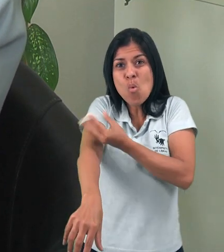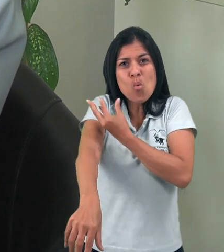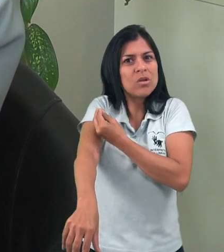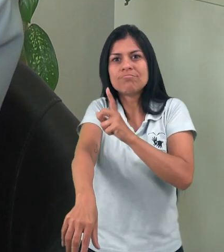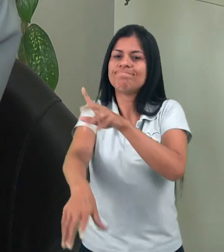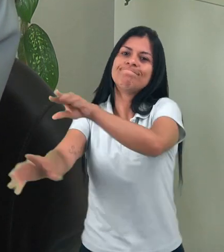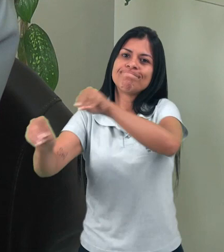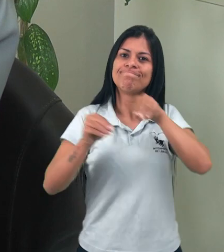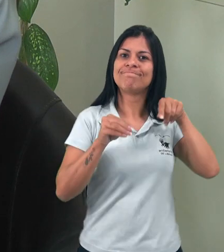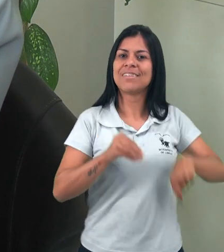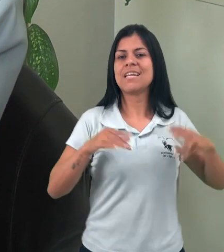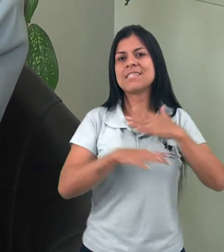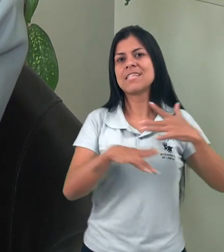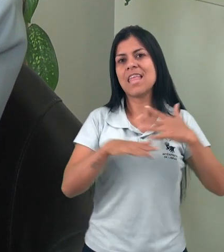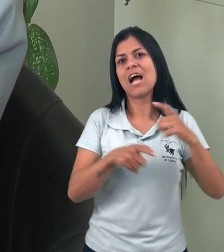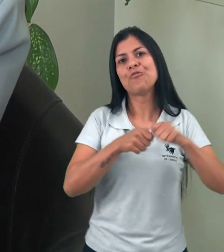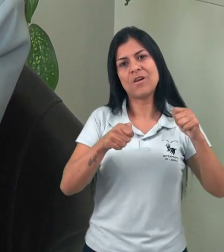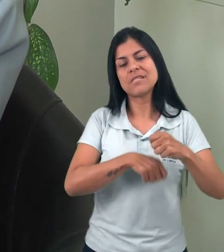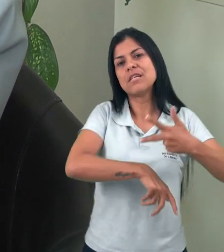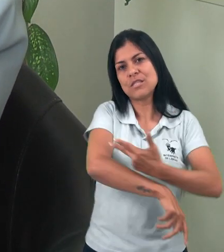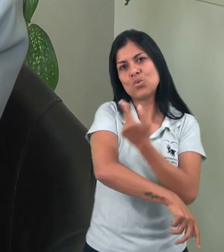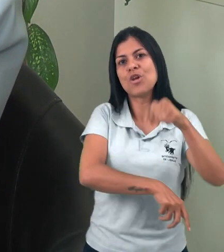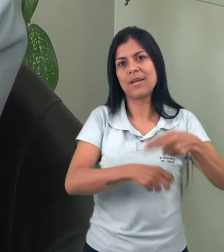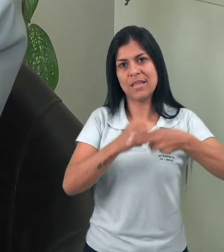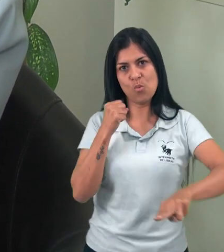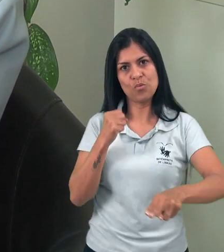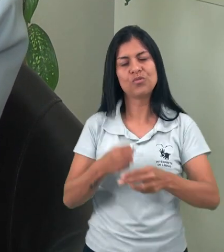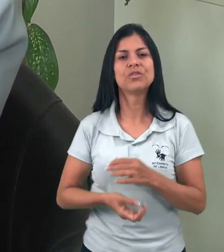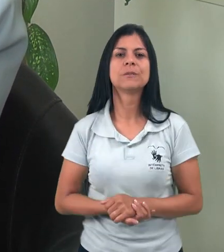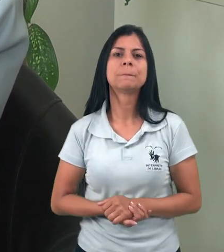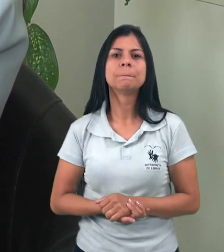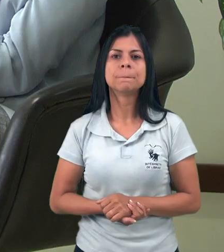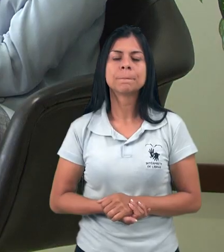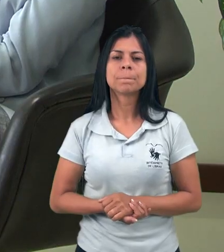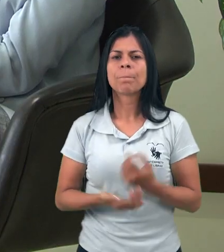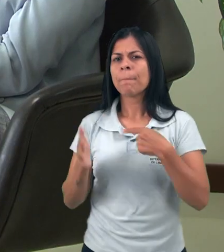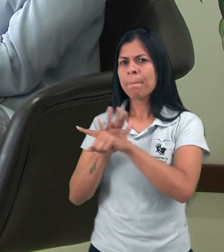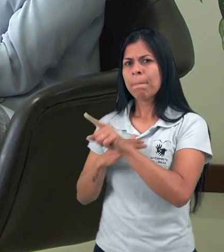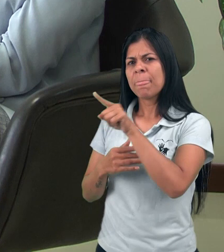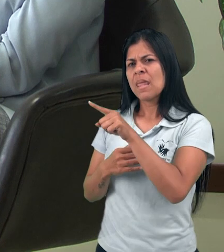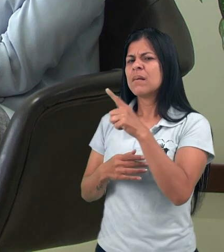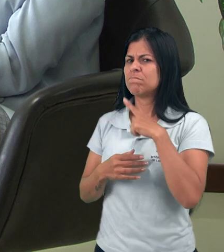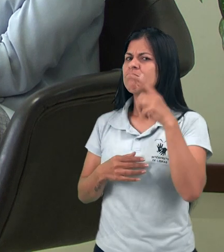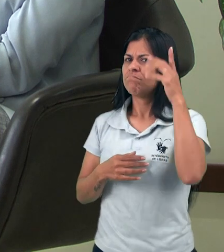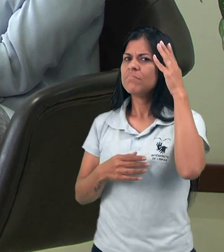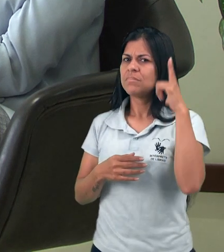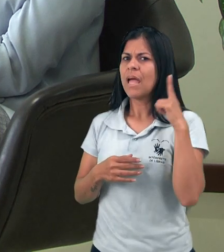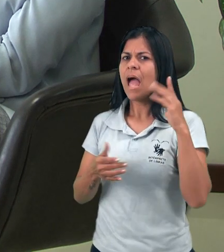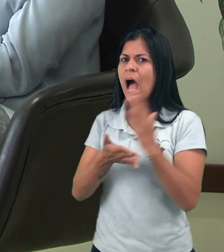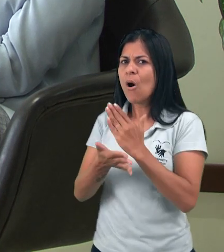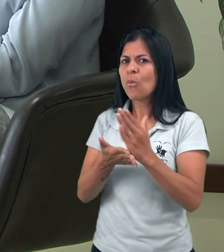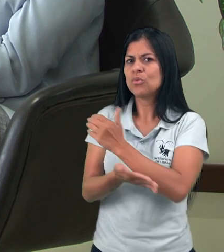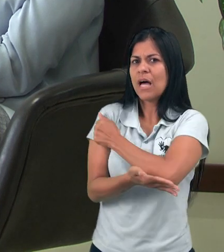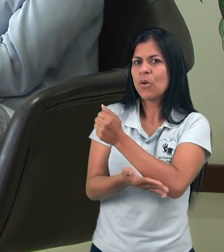ou são lesões muito grandes, a gente encaminha para tratamento aqui no Hospital Universitário. E você citou também que tem alguns